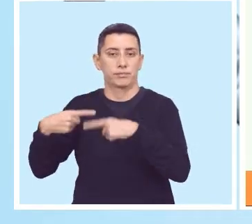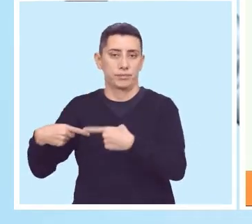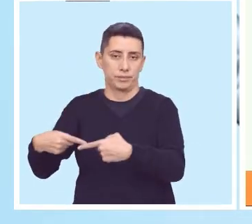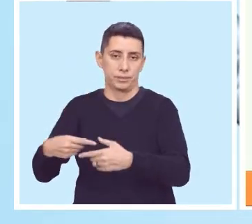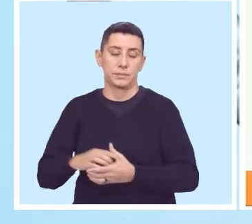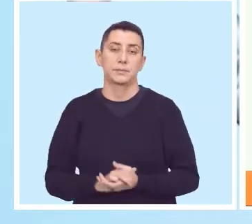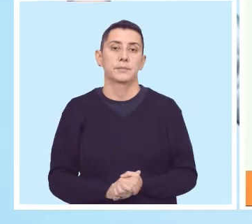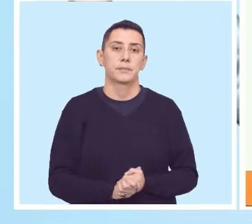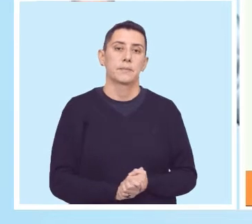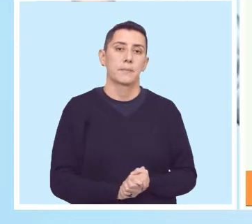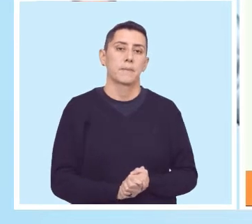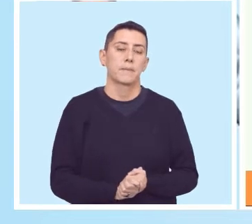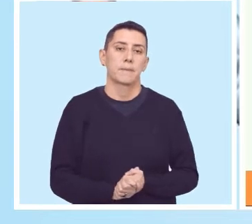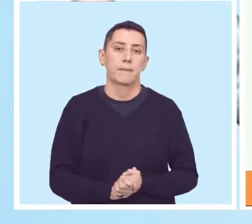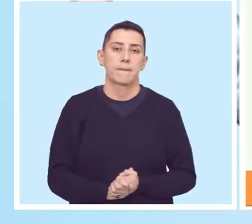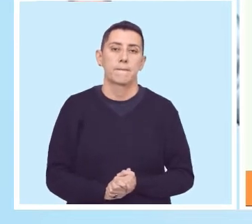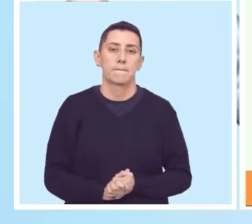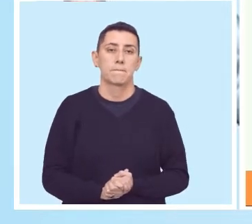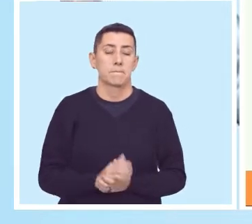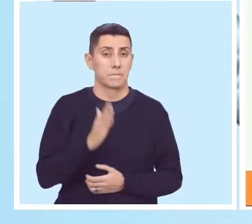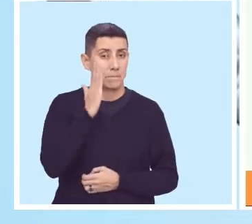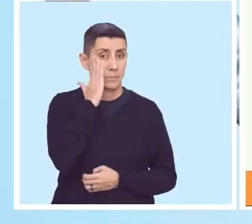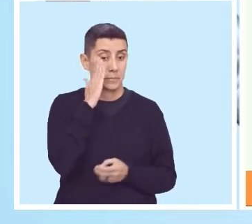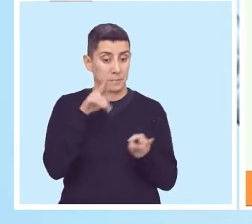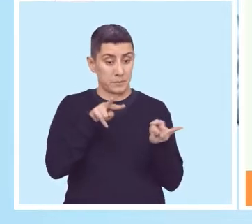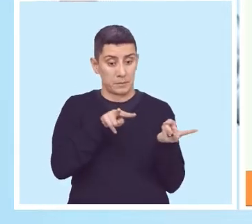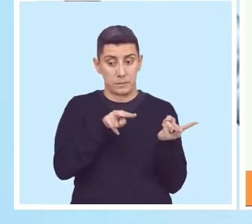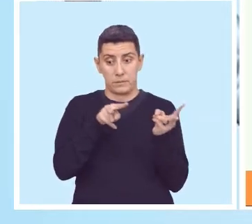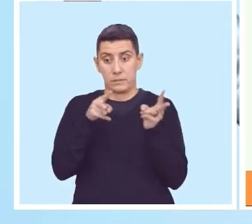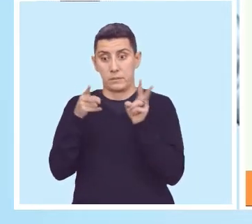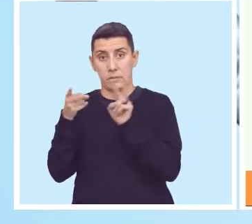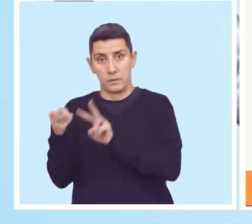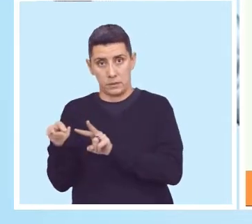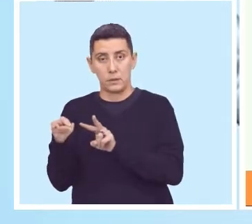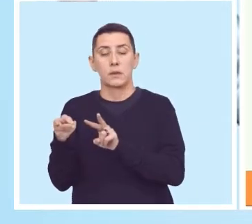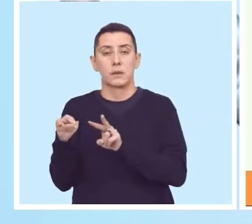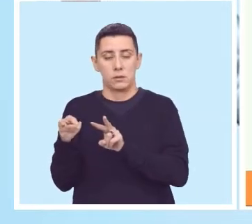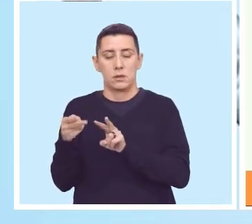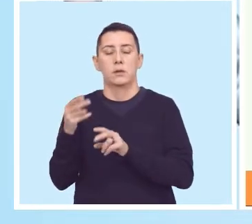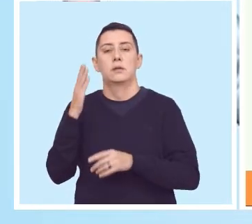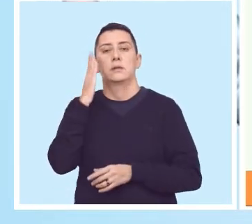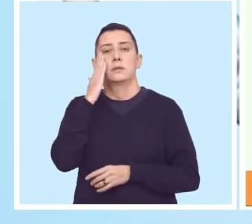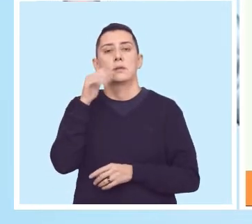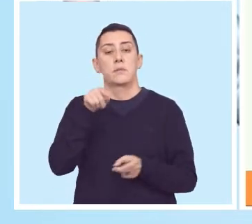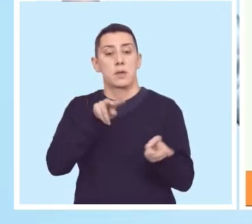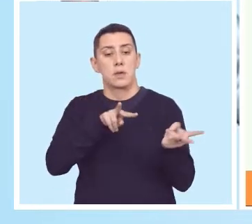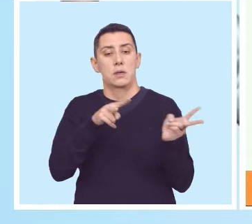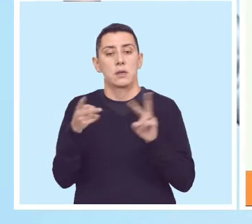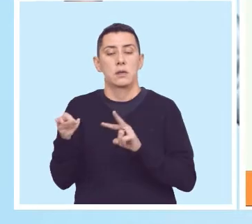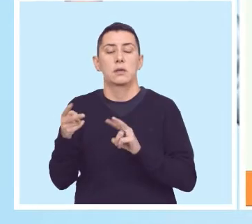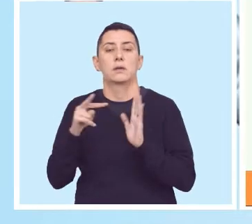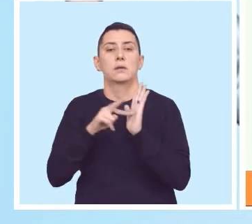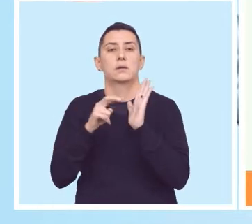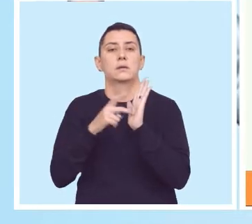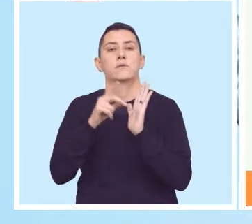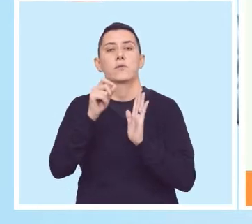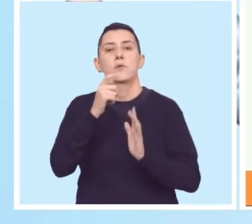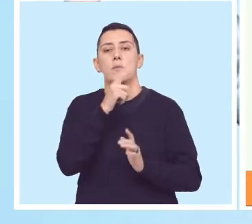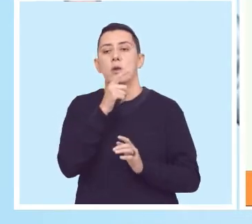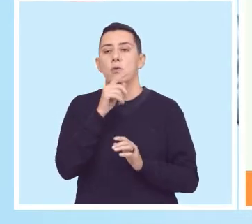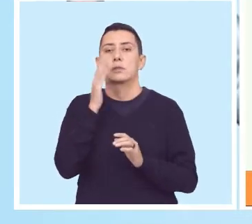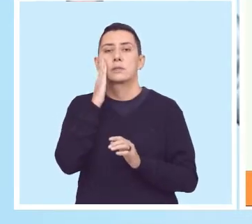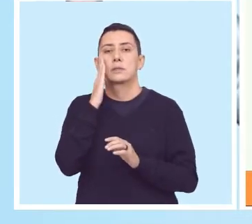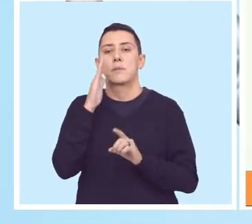que nessa transferência é que vai ocorrer todo o trabalho de classificação